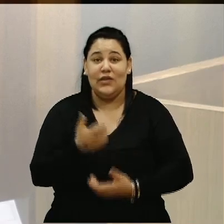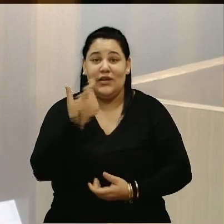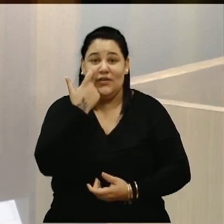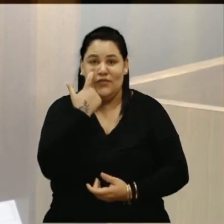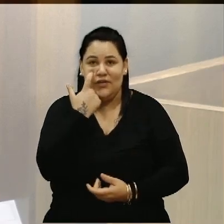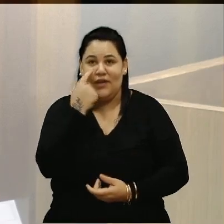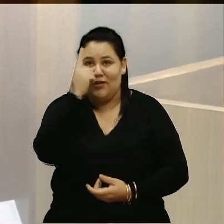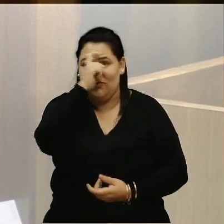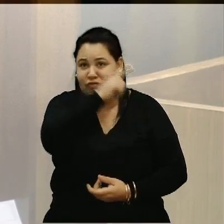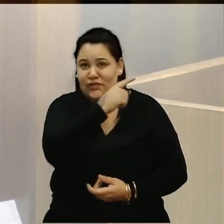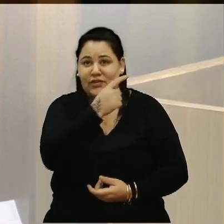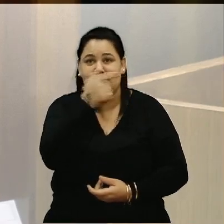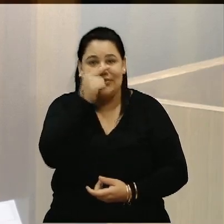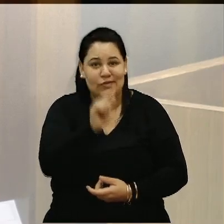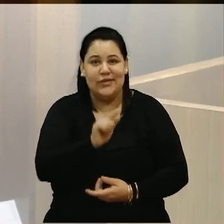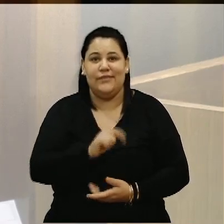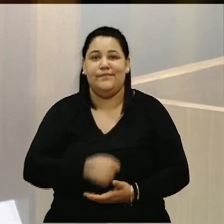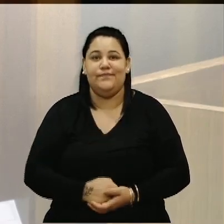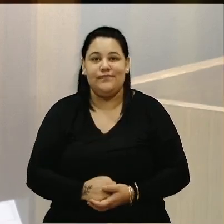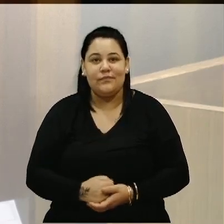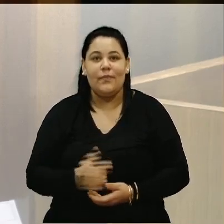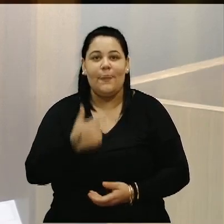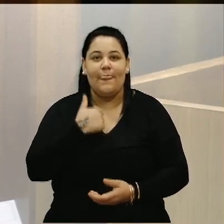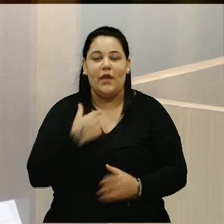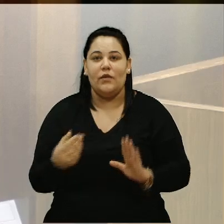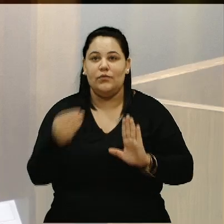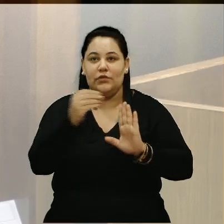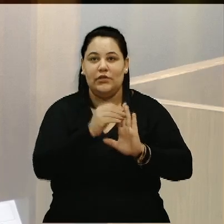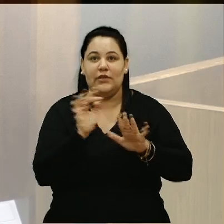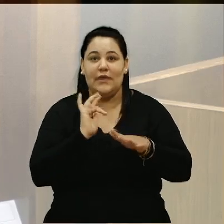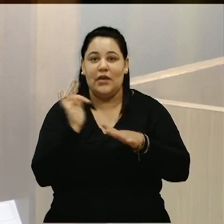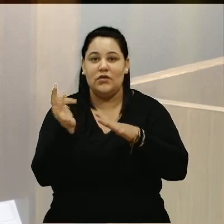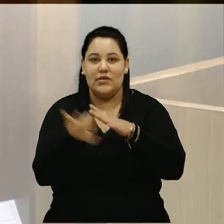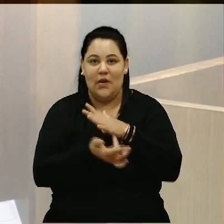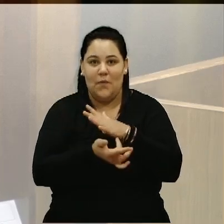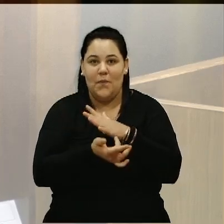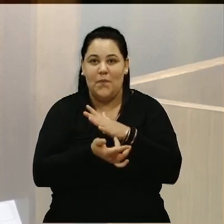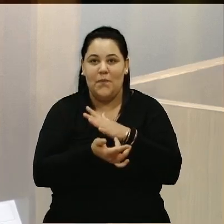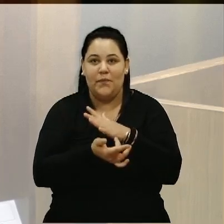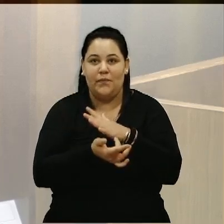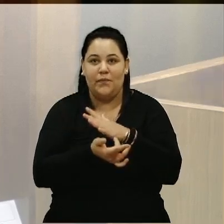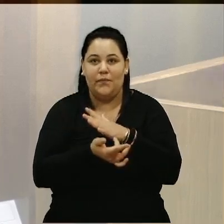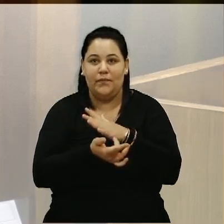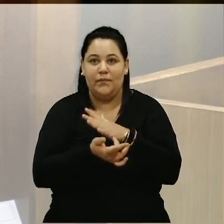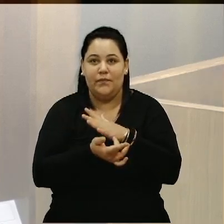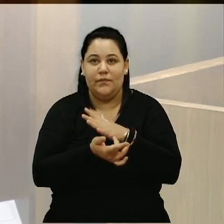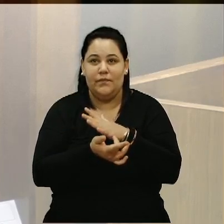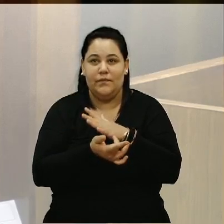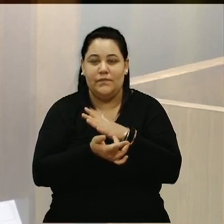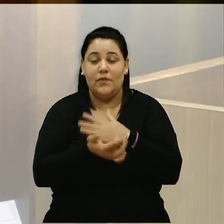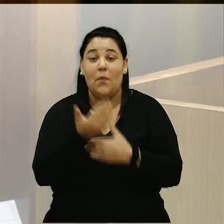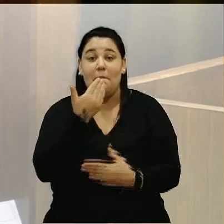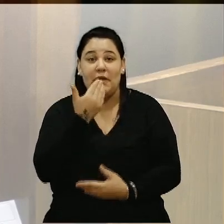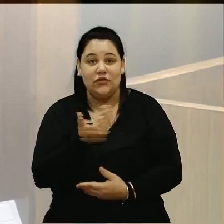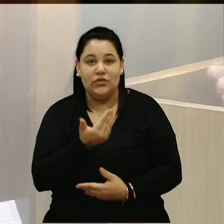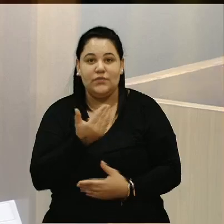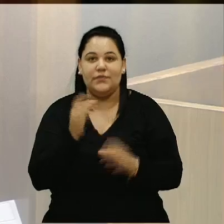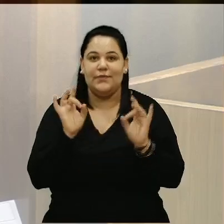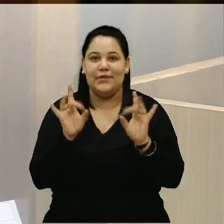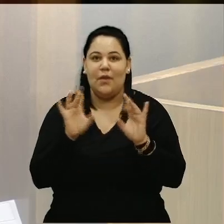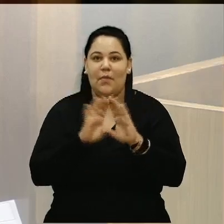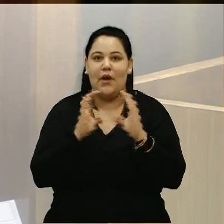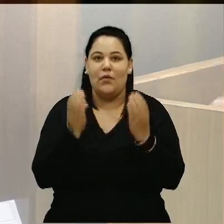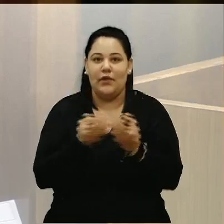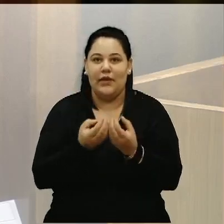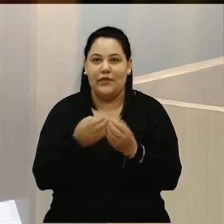tão difícil de conseguir, eu coloquei nas minhas redes sociais essa súplica, né, para a comunidade de